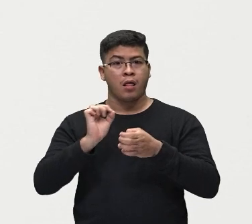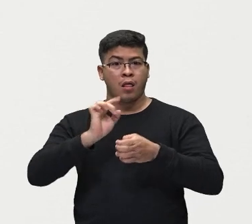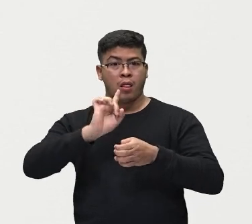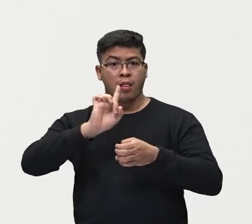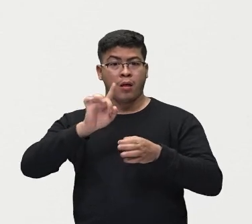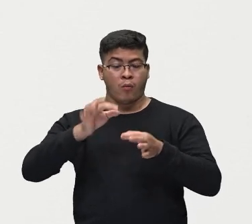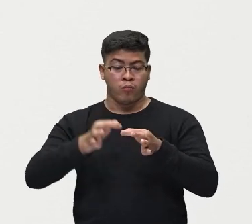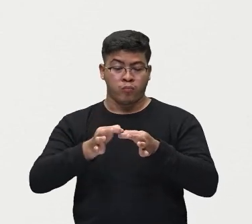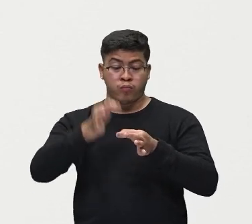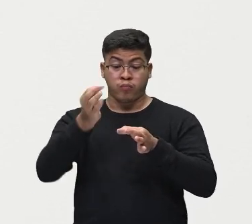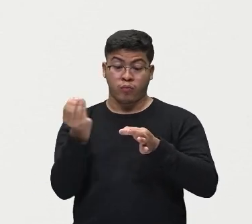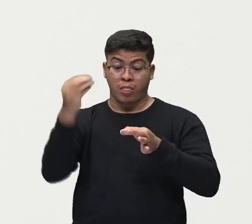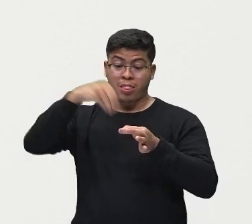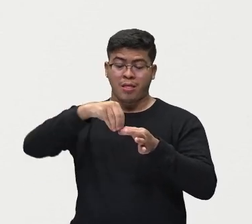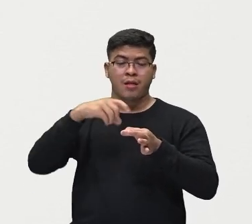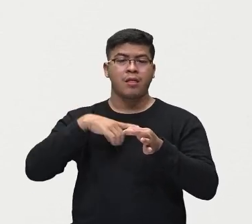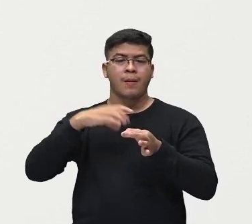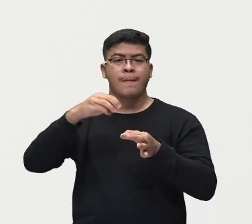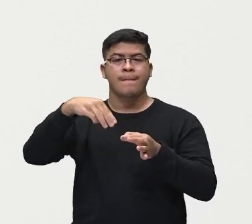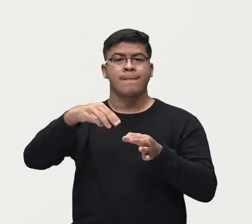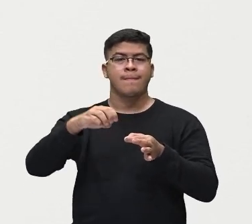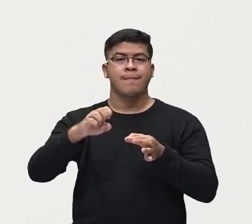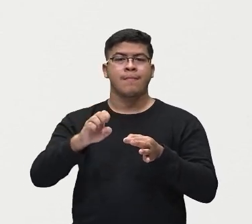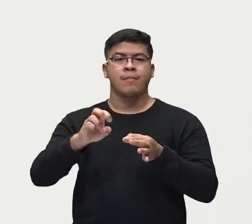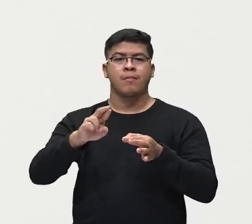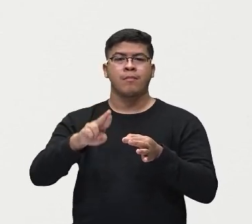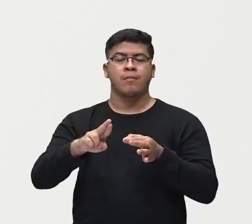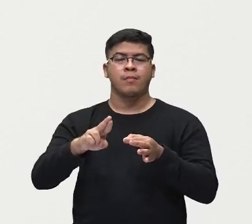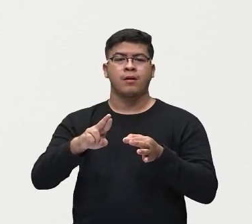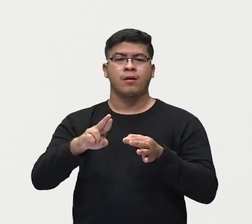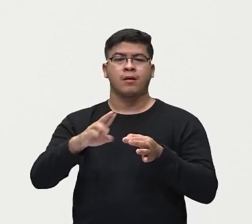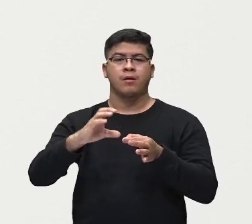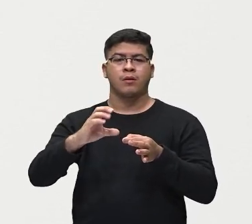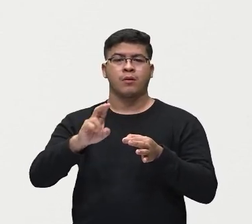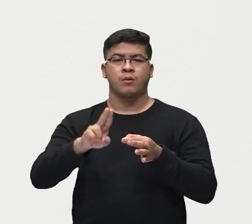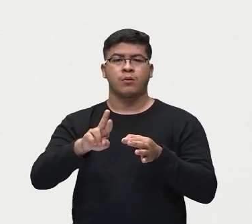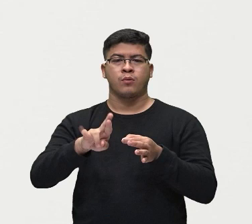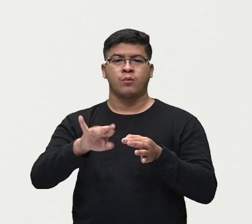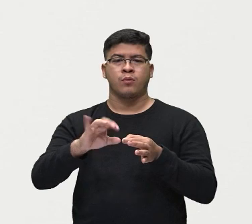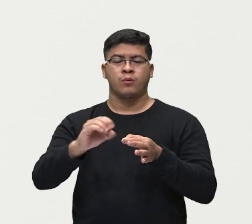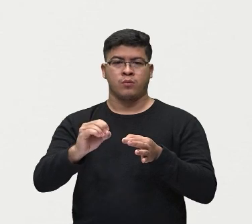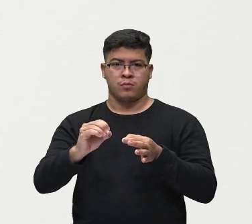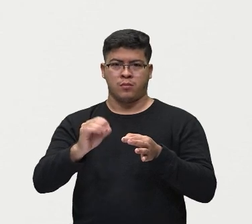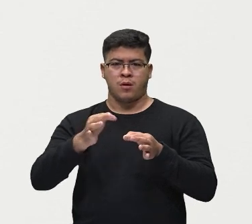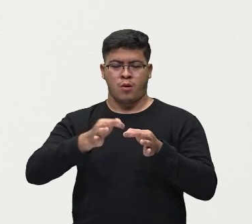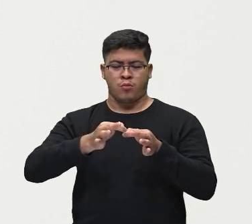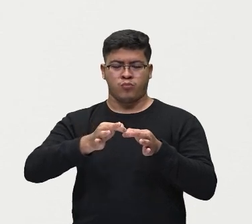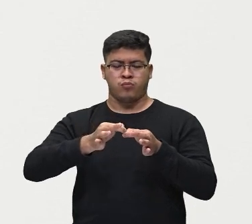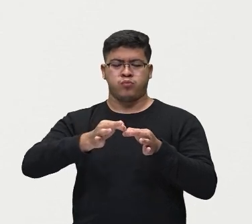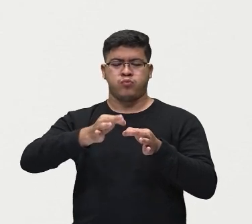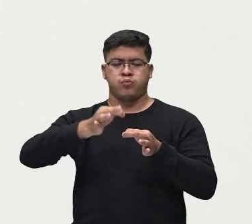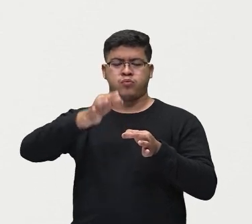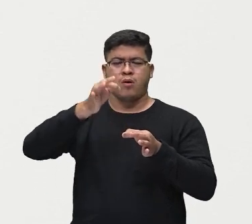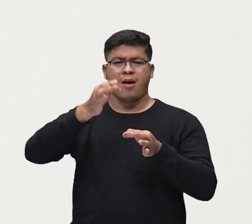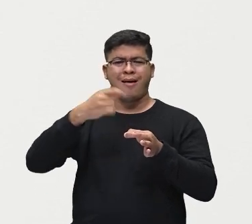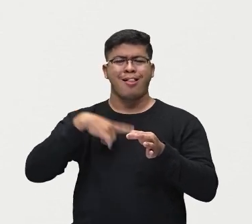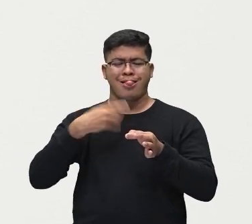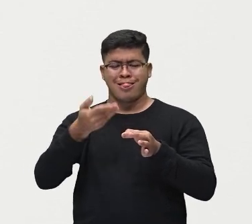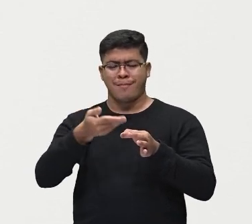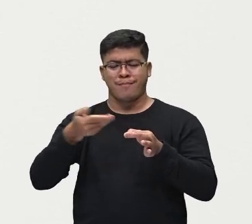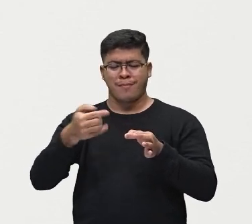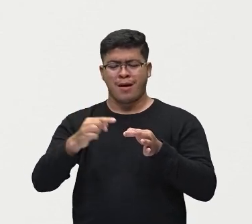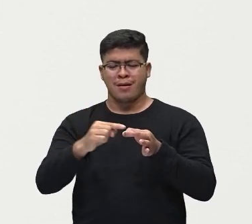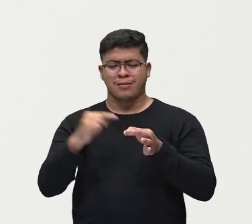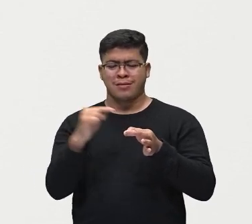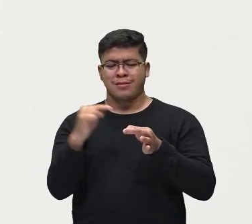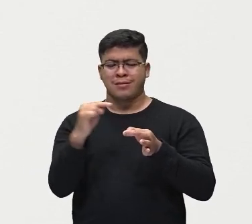cheio de mercúrio. A gente viu as graduações no vidro, são aquelas marcações,